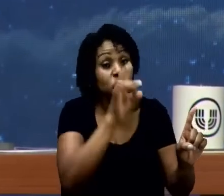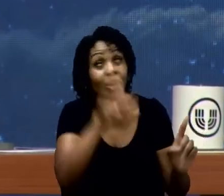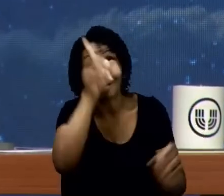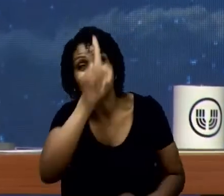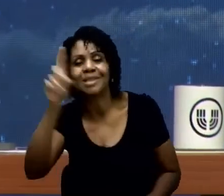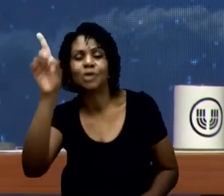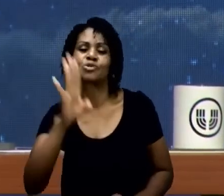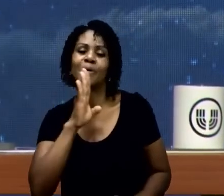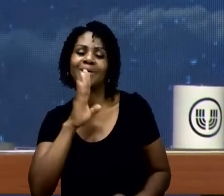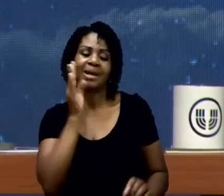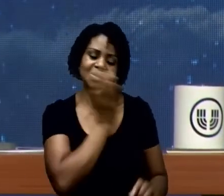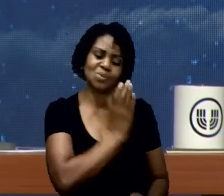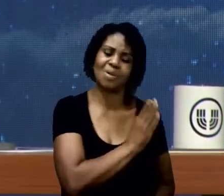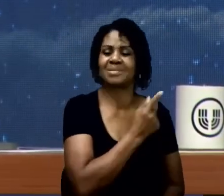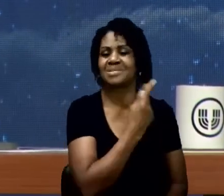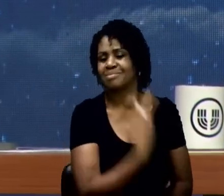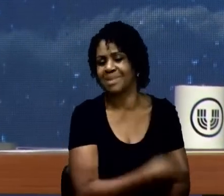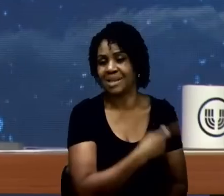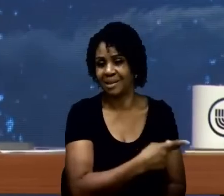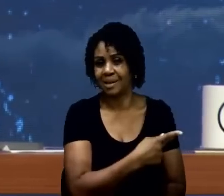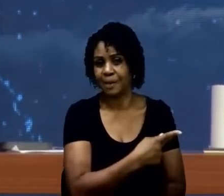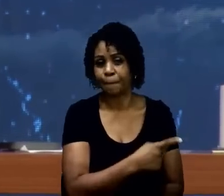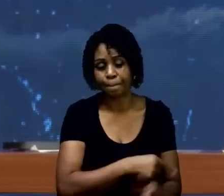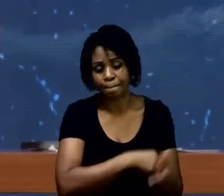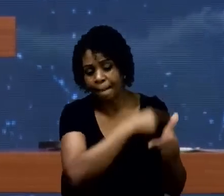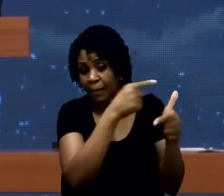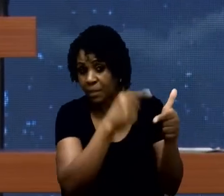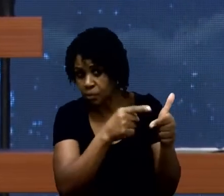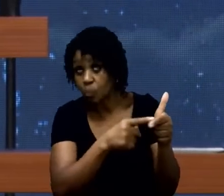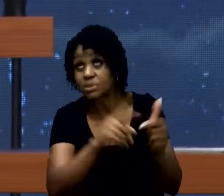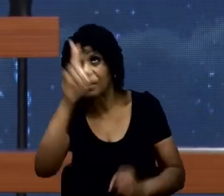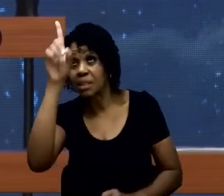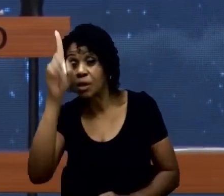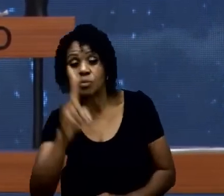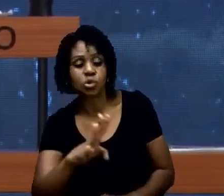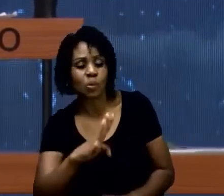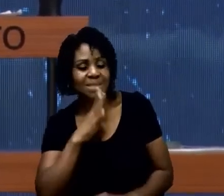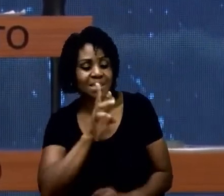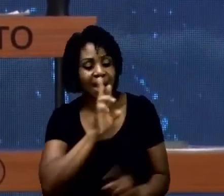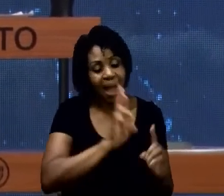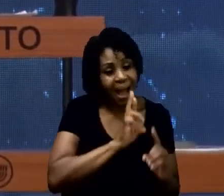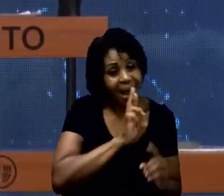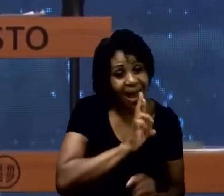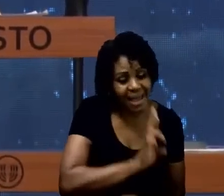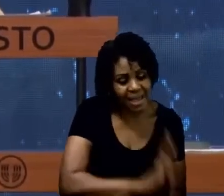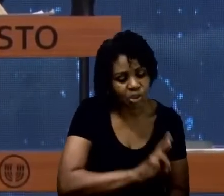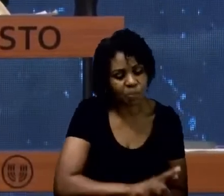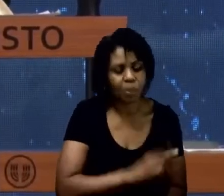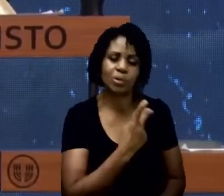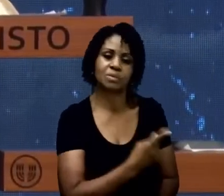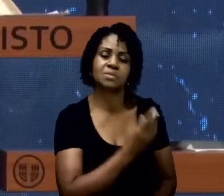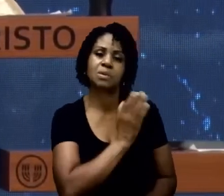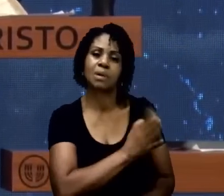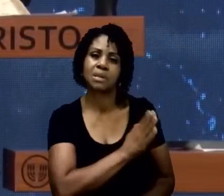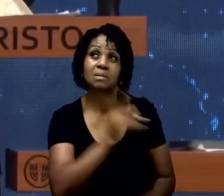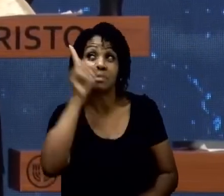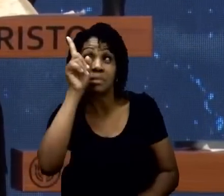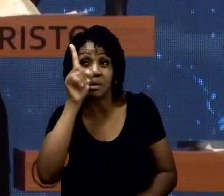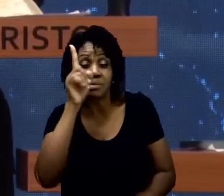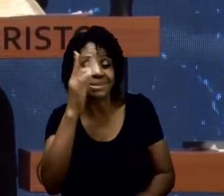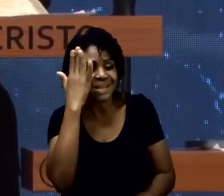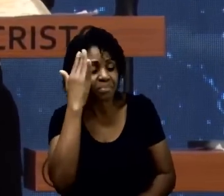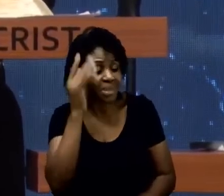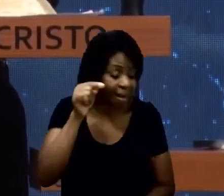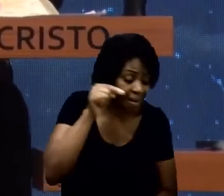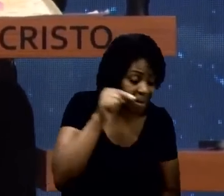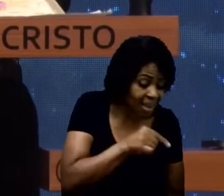Porque Deus conhece o coração. Segunda coisa, Deus conhecia a resposta desse coração. Ele sabia que